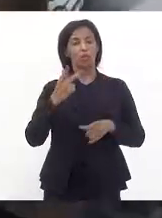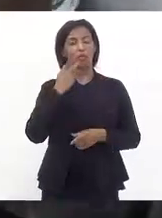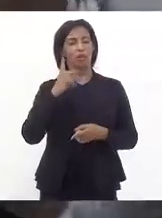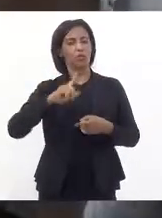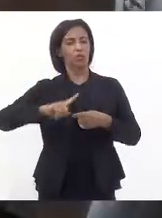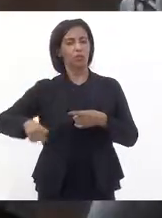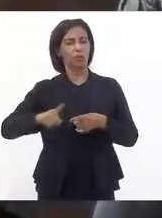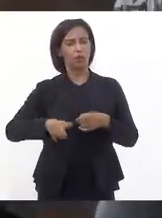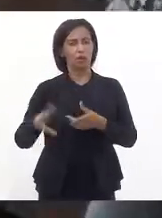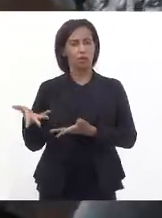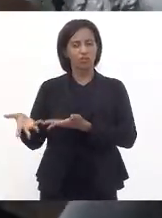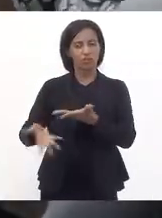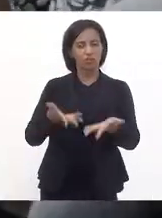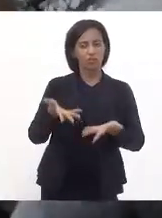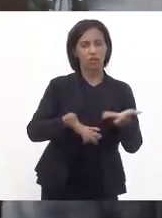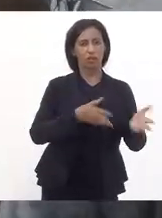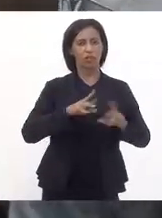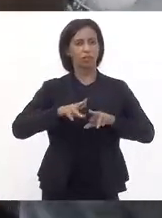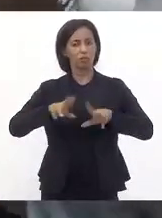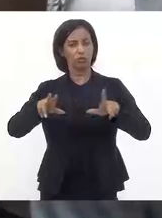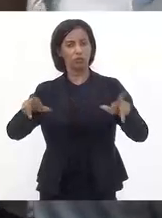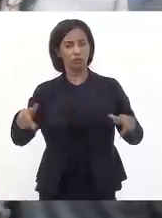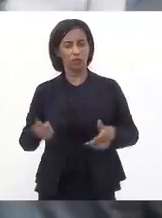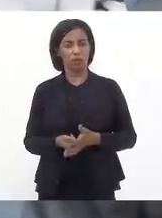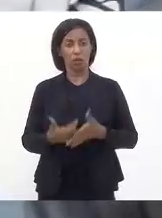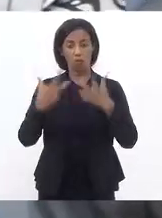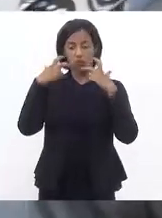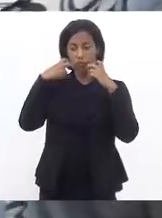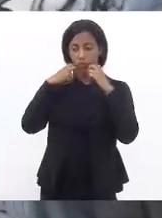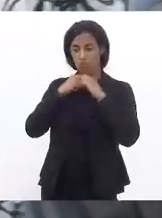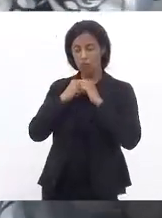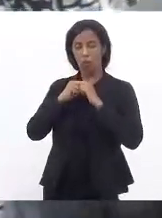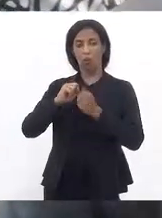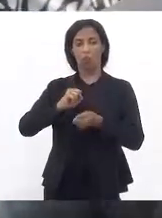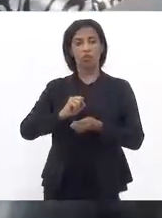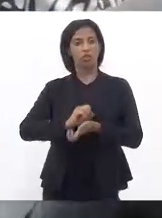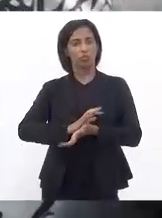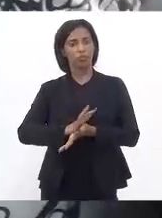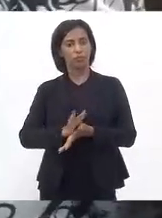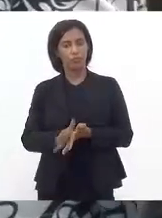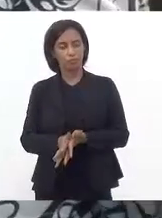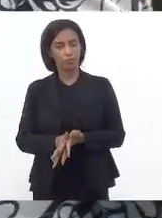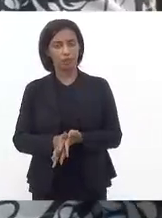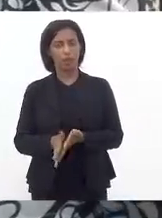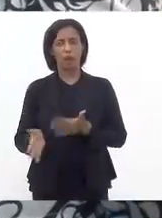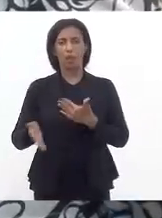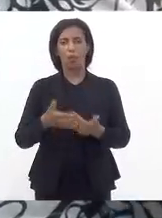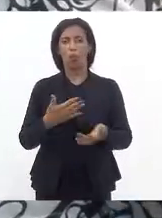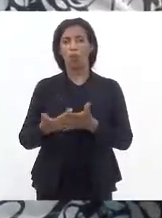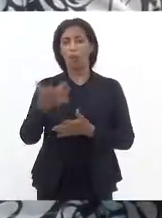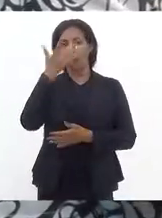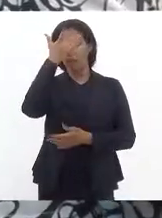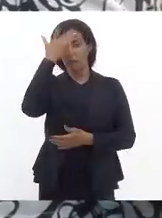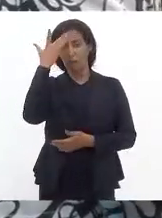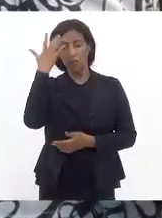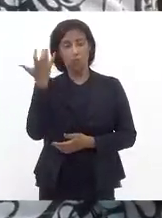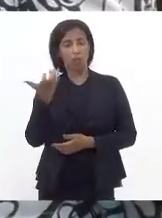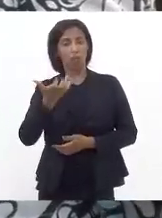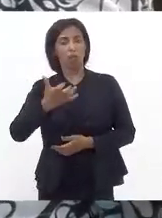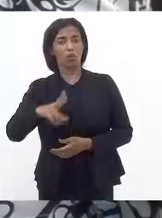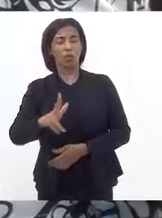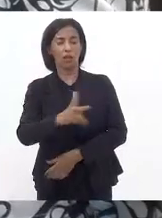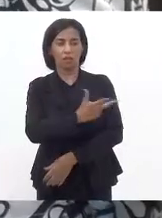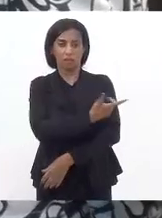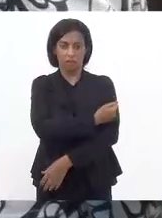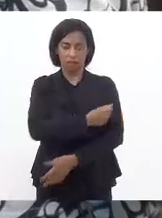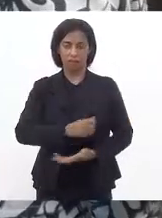de tratamento diferenciado ou constrangedor e discriminatório a qualquer pessoa que se recuse